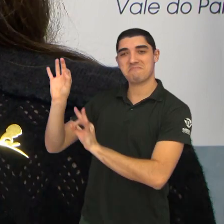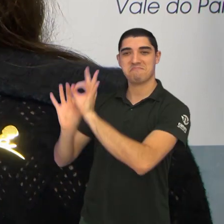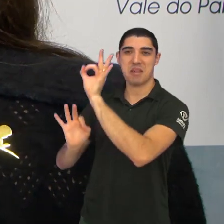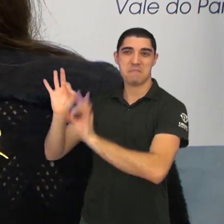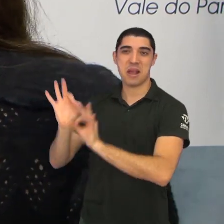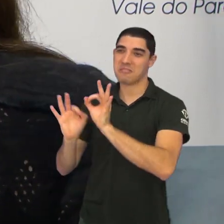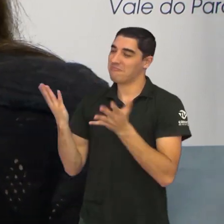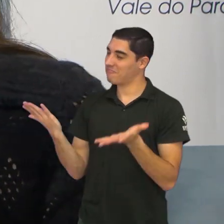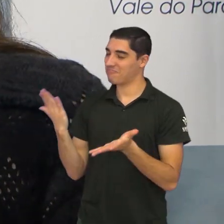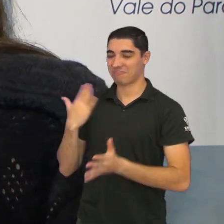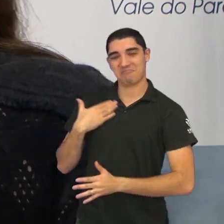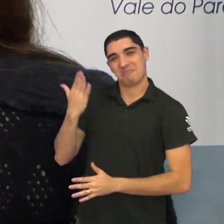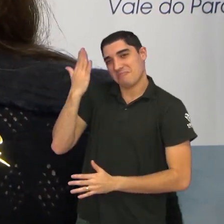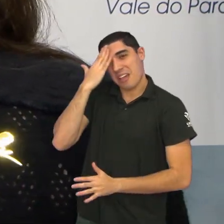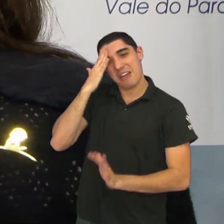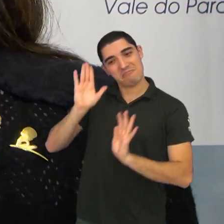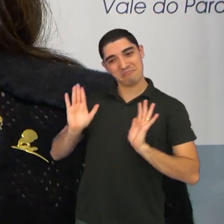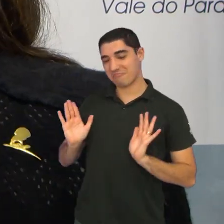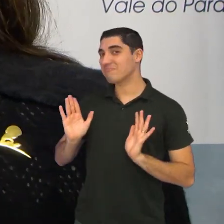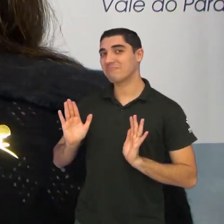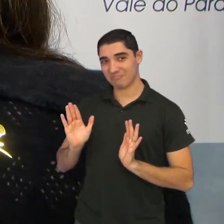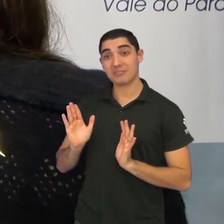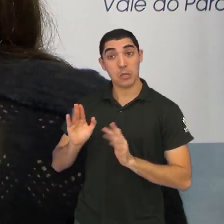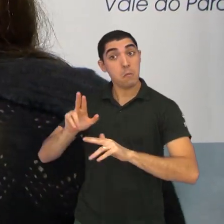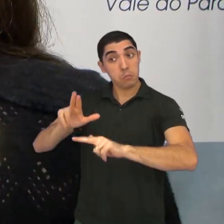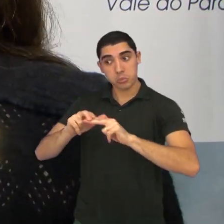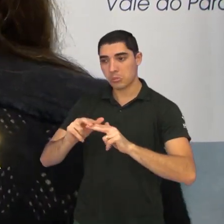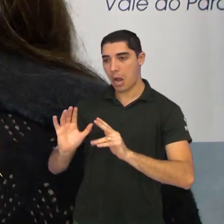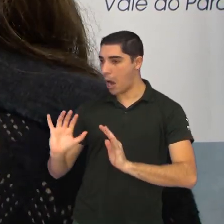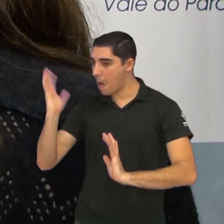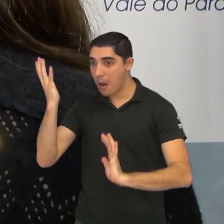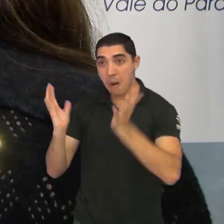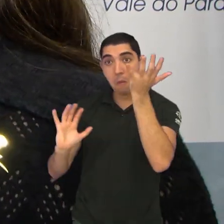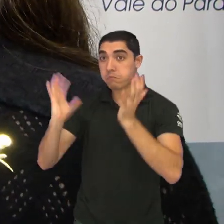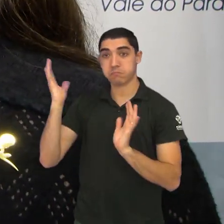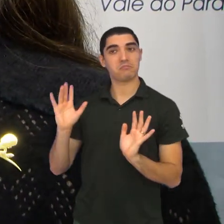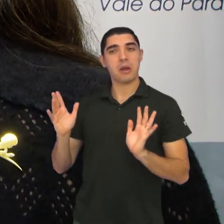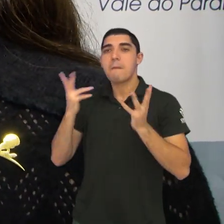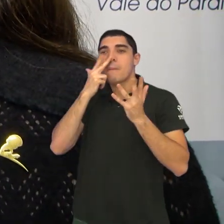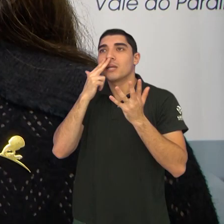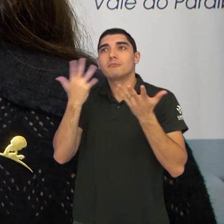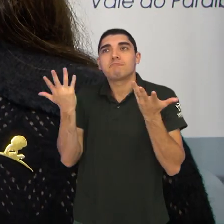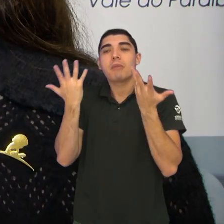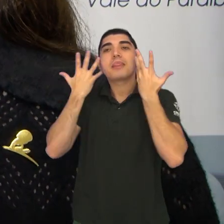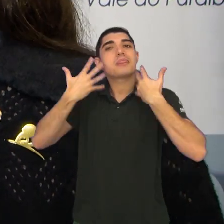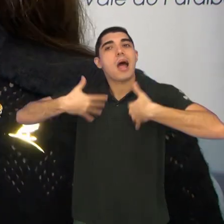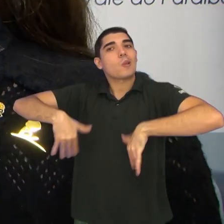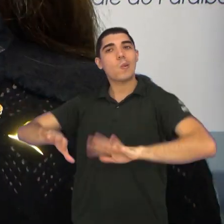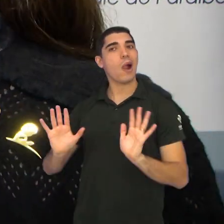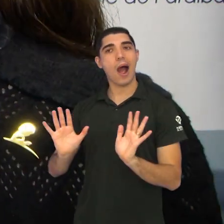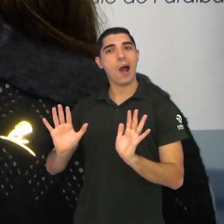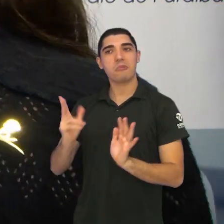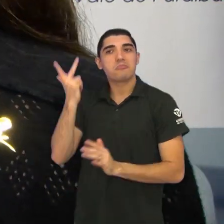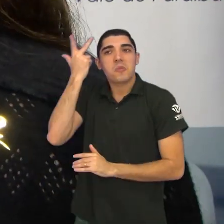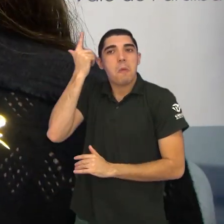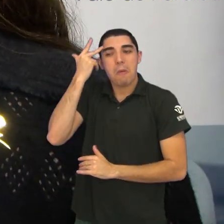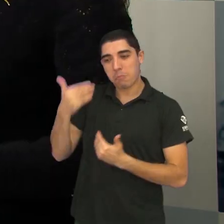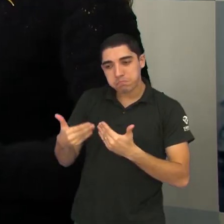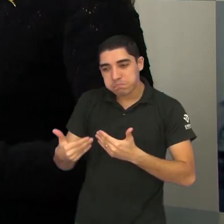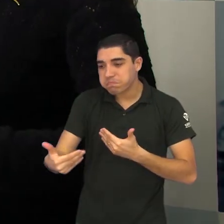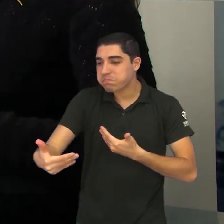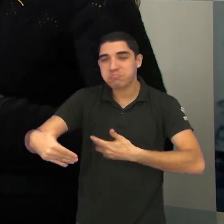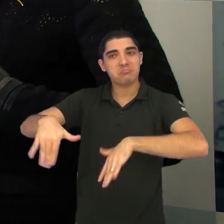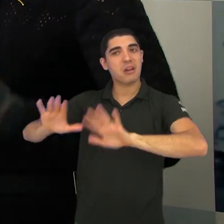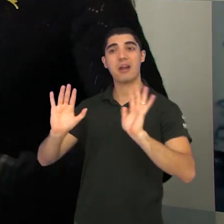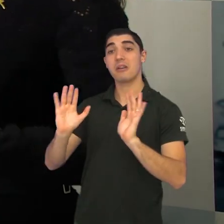sempre maiores do que os nossos. Então, tudo foi acontecendo de uma maneira muito natural, muito